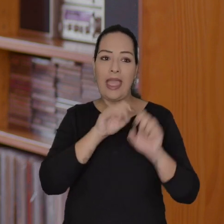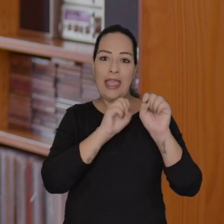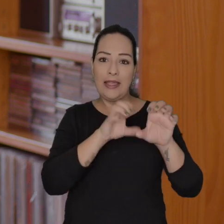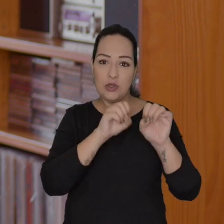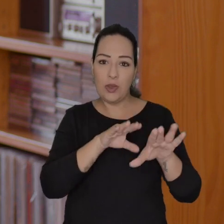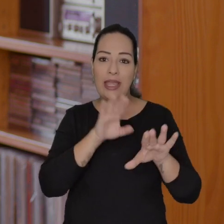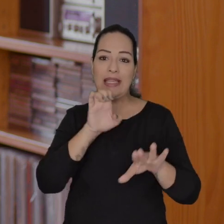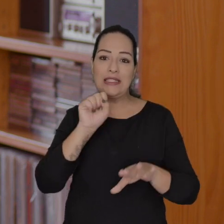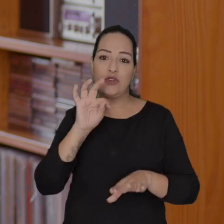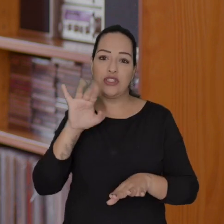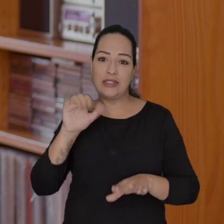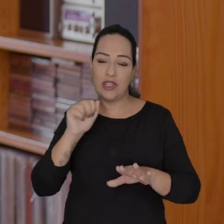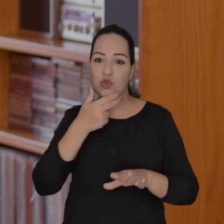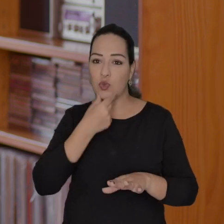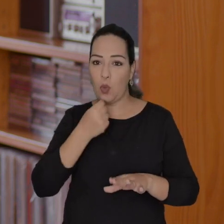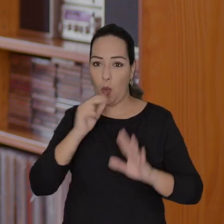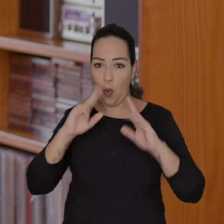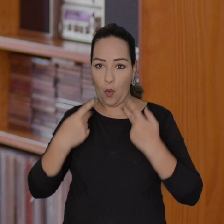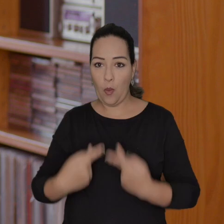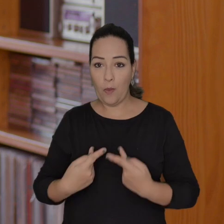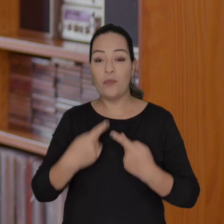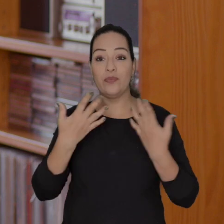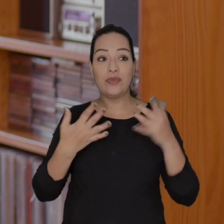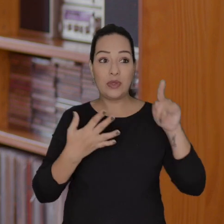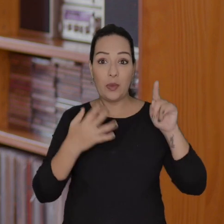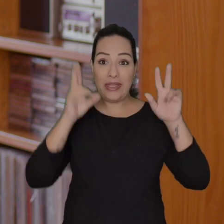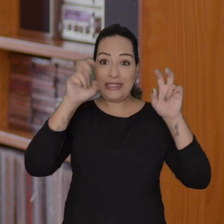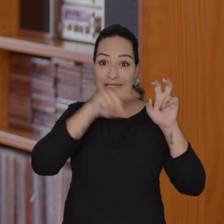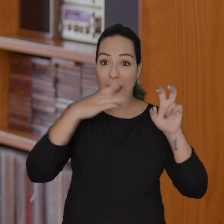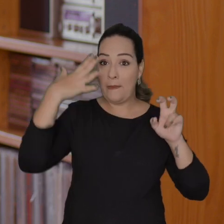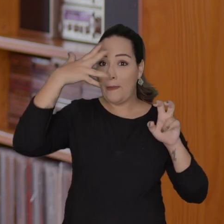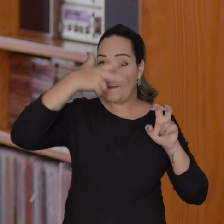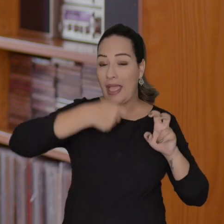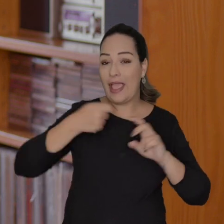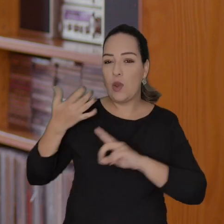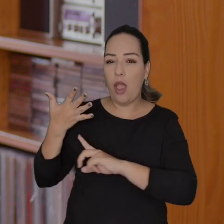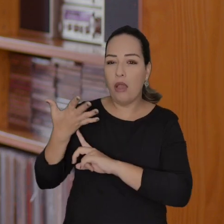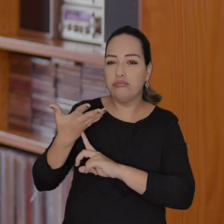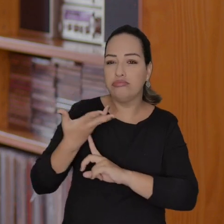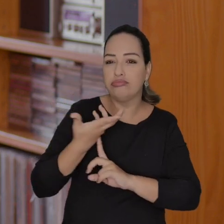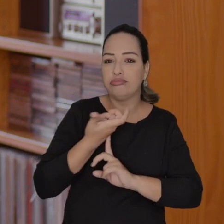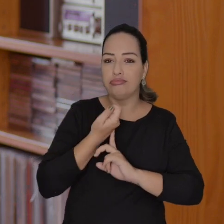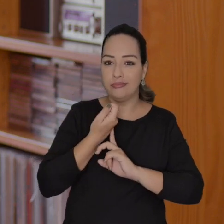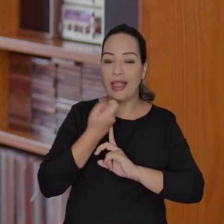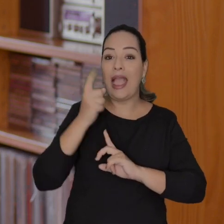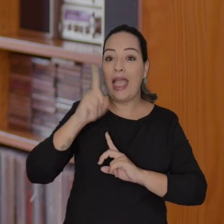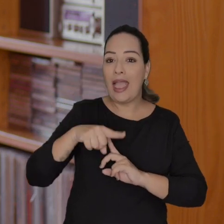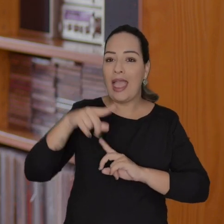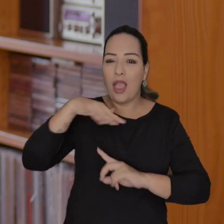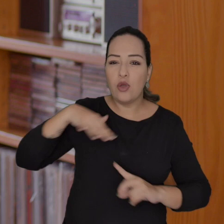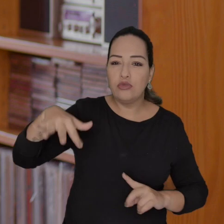Estética do Homem. Então, esse conceito do belo e do exercício artístico como